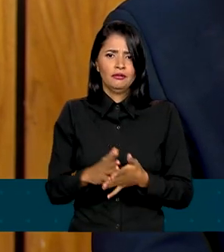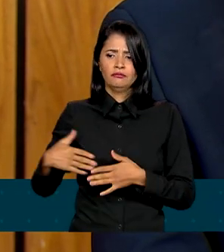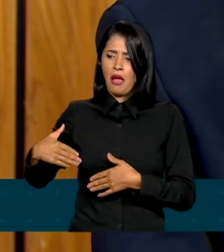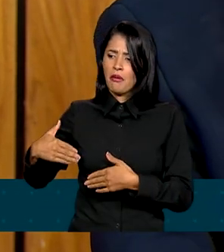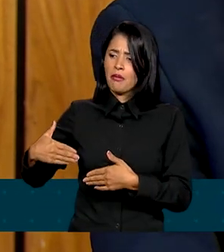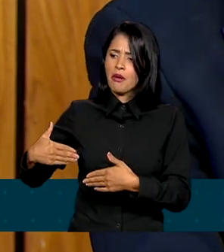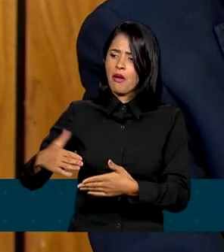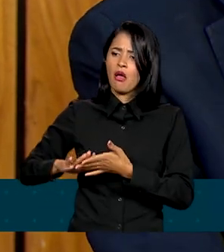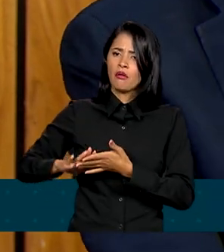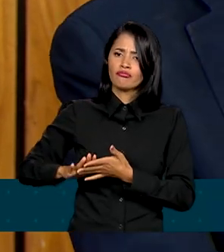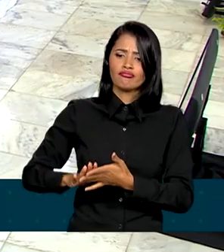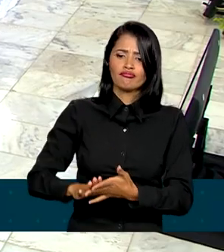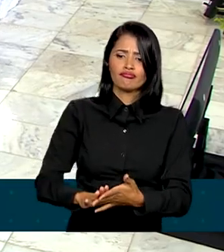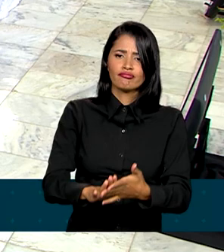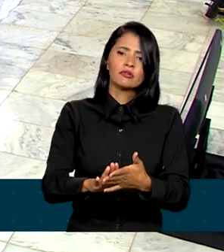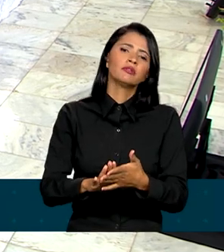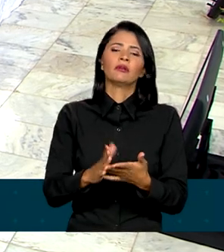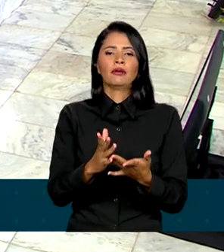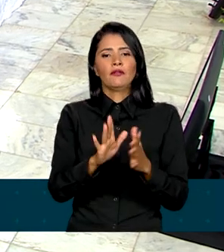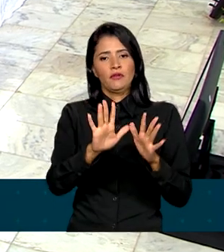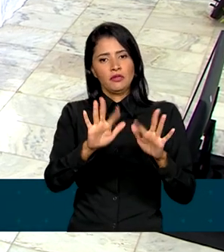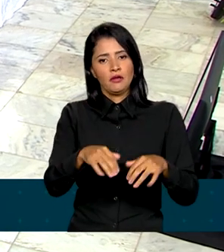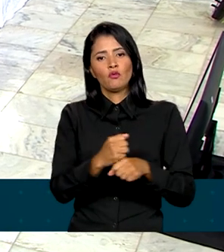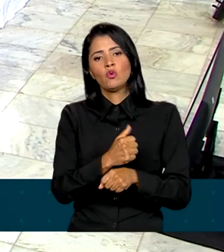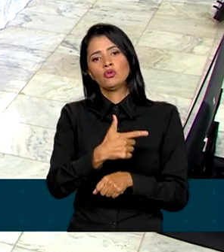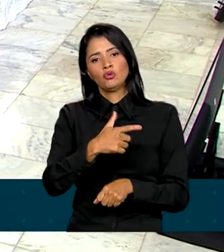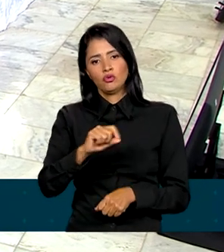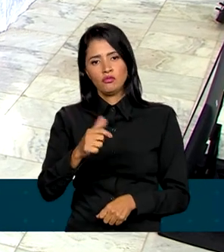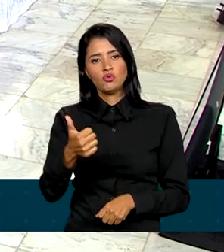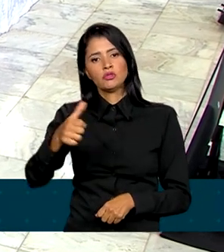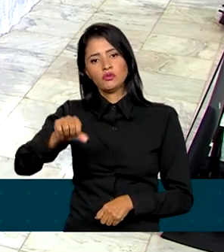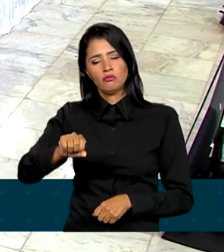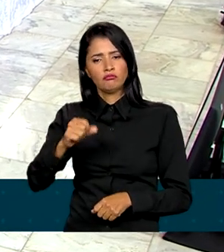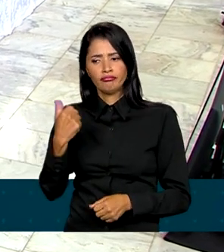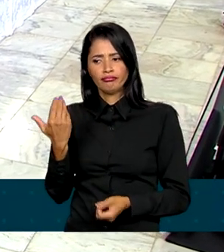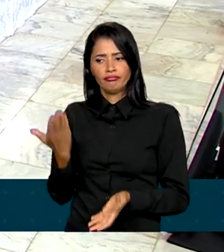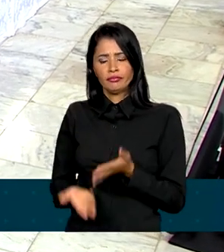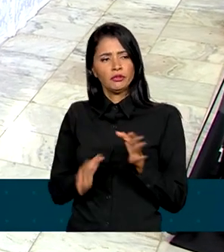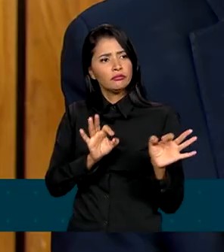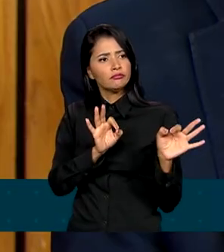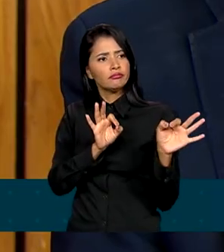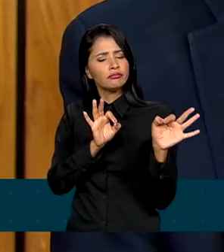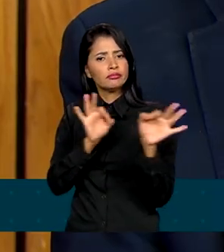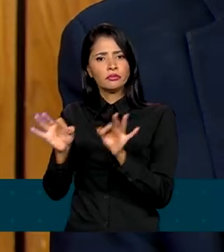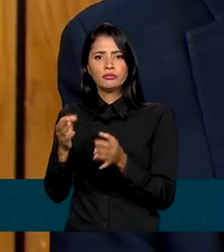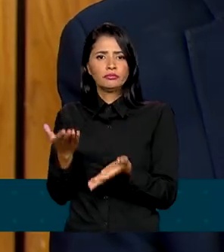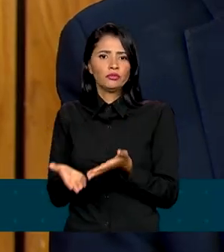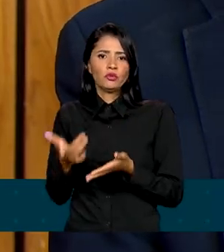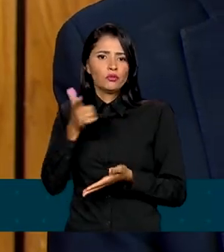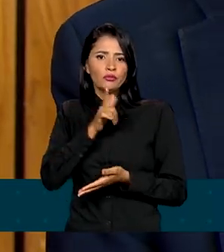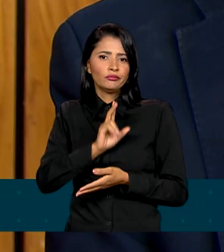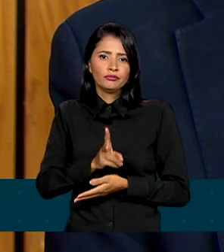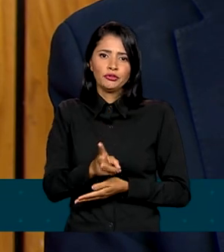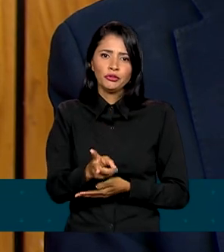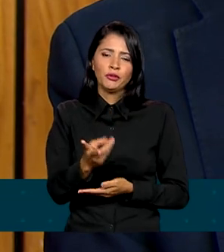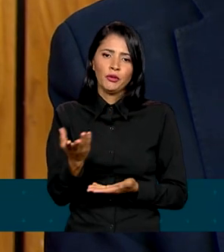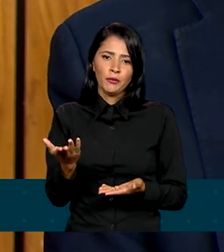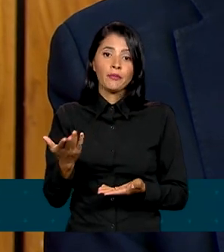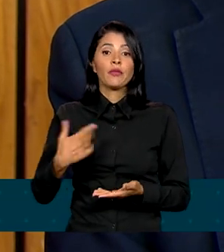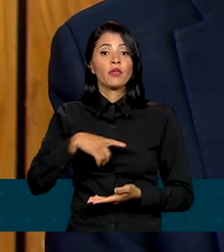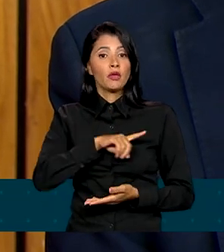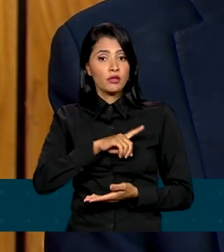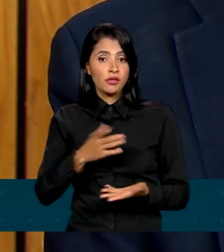destruído, e ele é finalizado em 2019, a gente perdeu esse acompanhamento mais aproximado das obras. E a